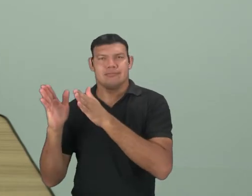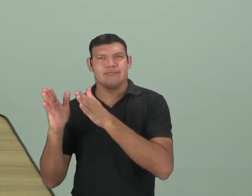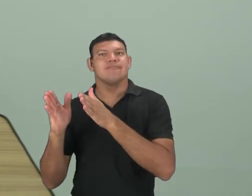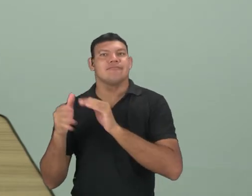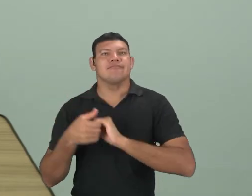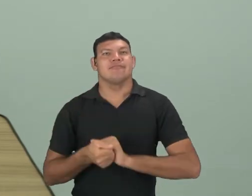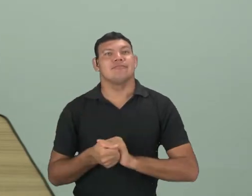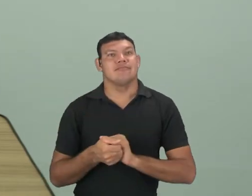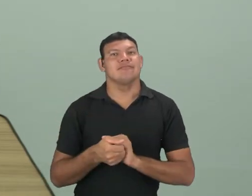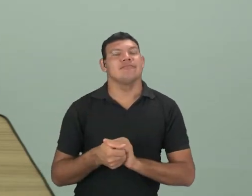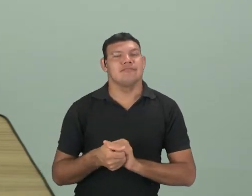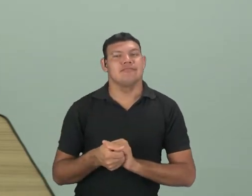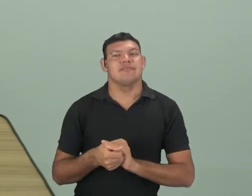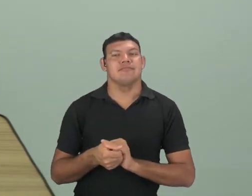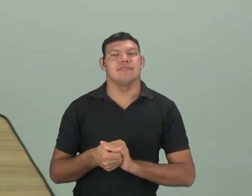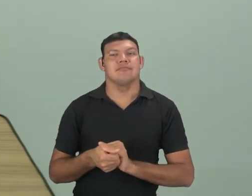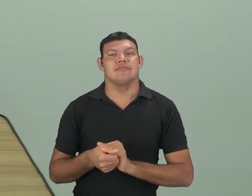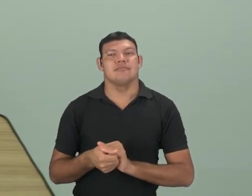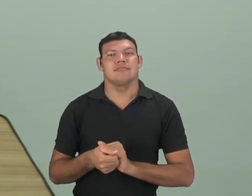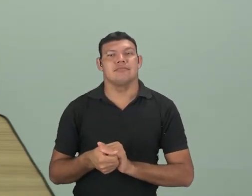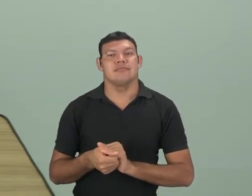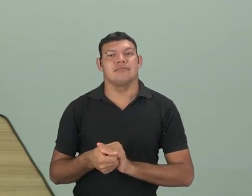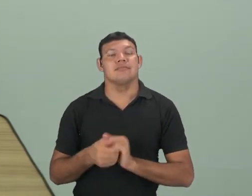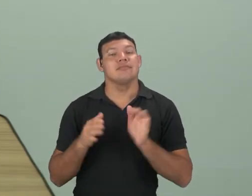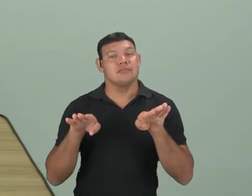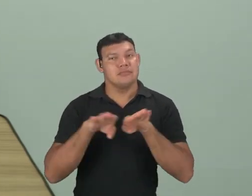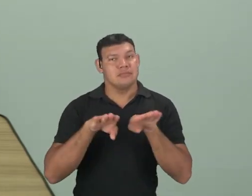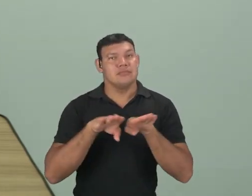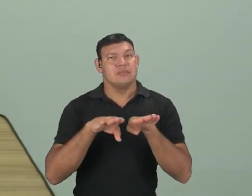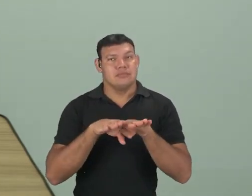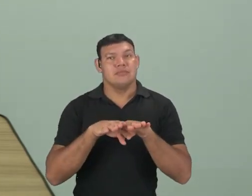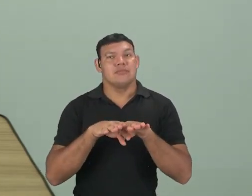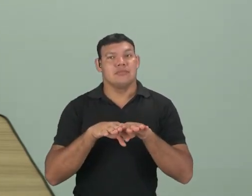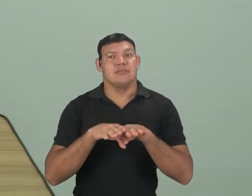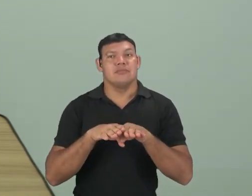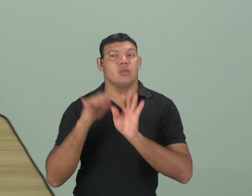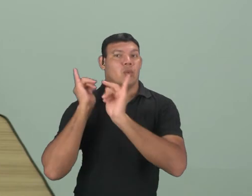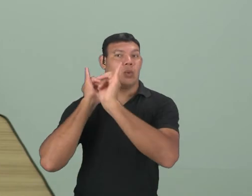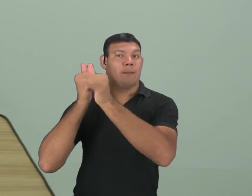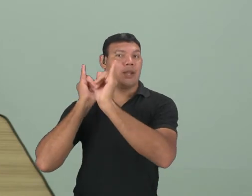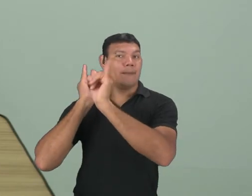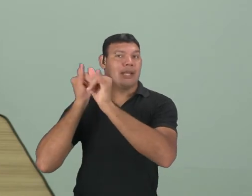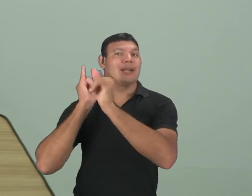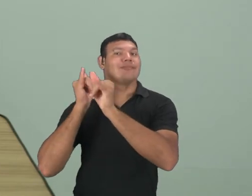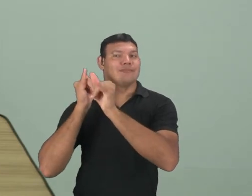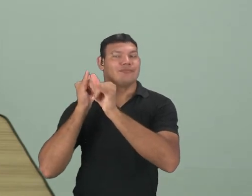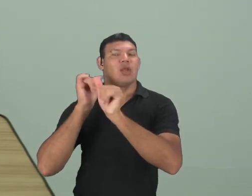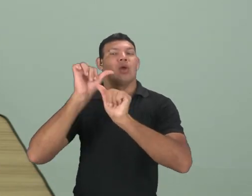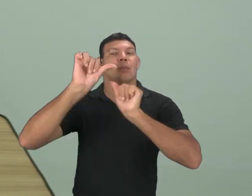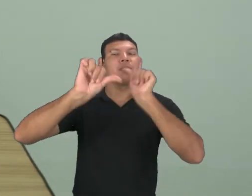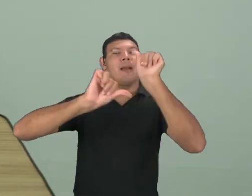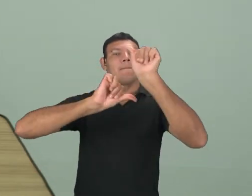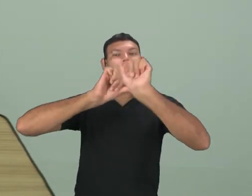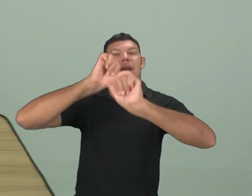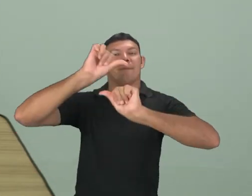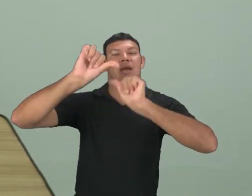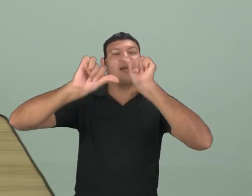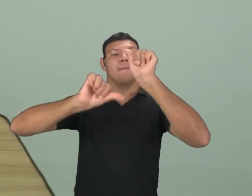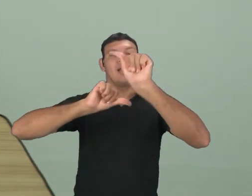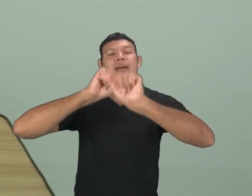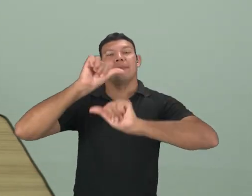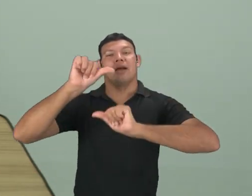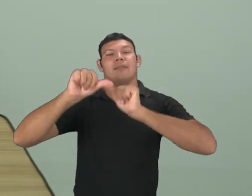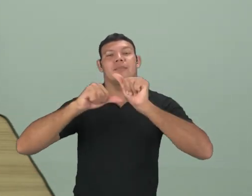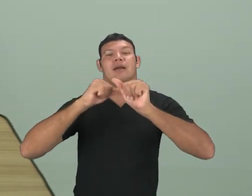né, acontecendo. E nós vimos também que esses contos, eles foram mudando no decorrer